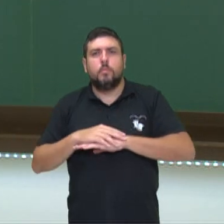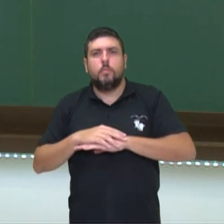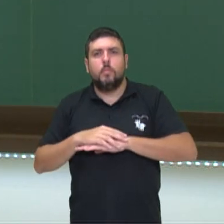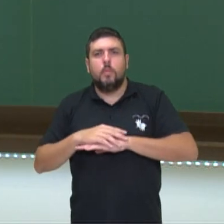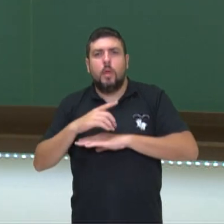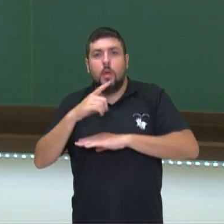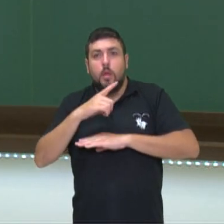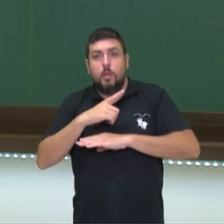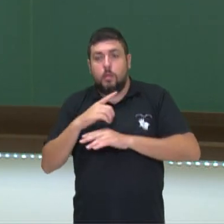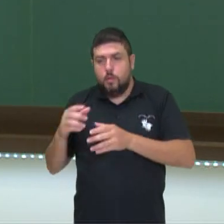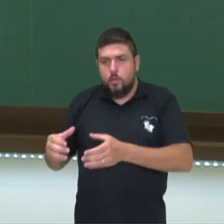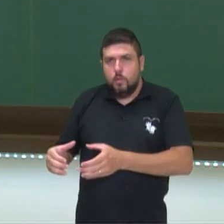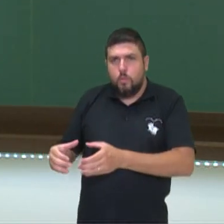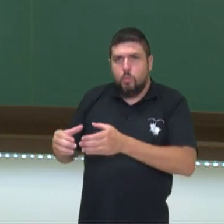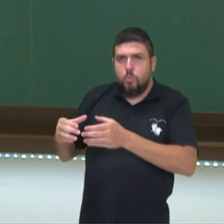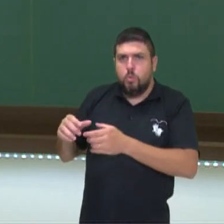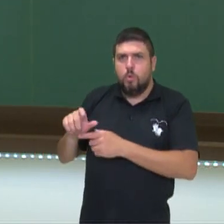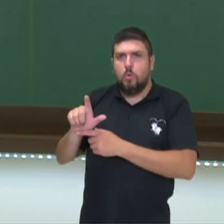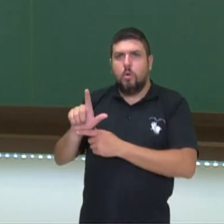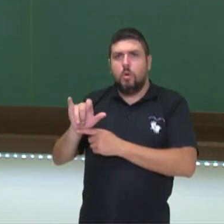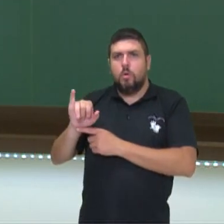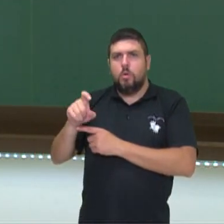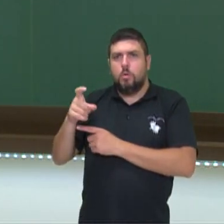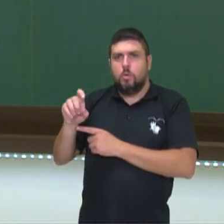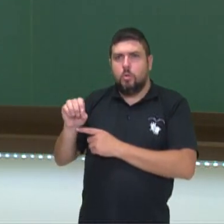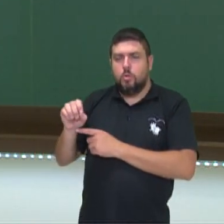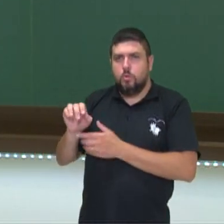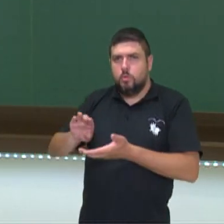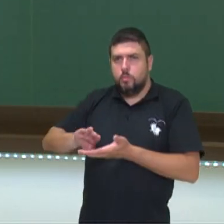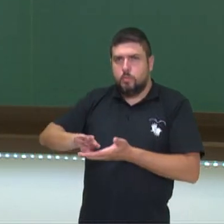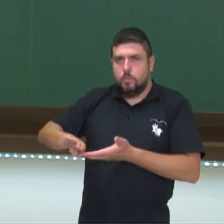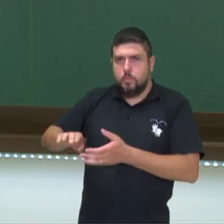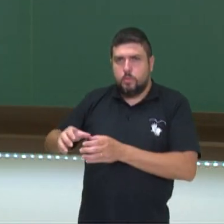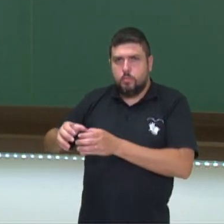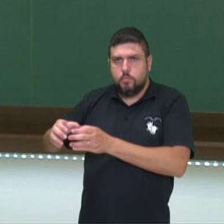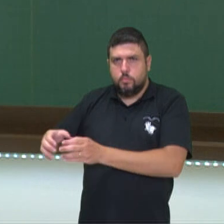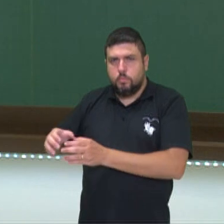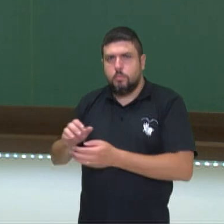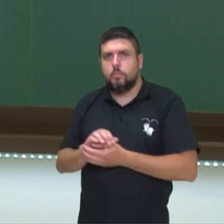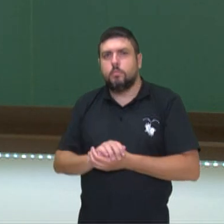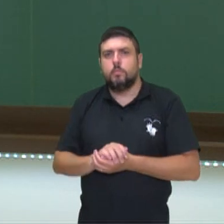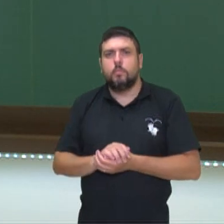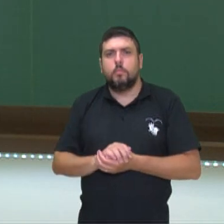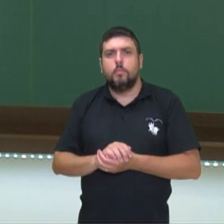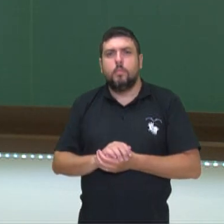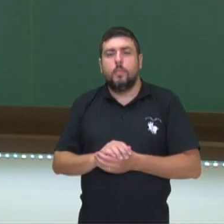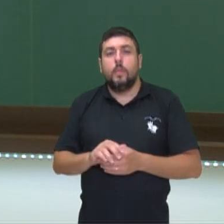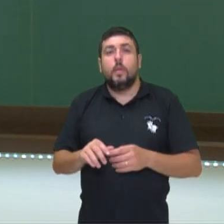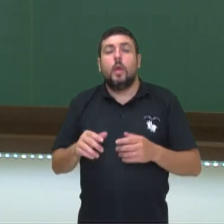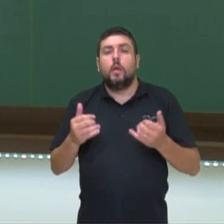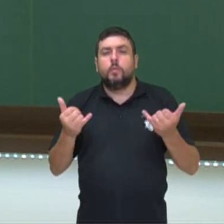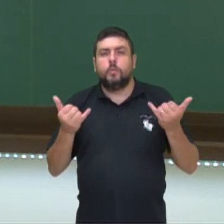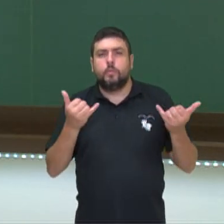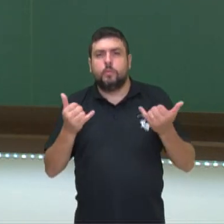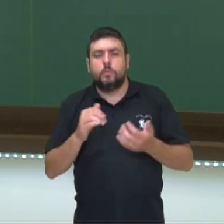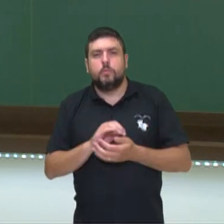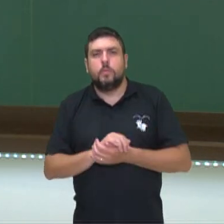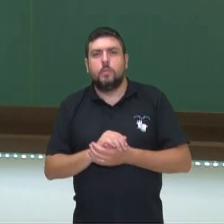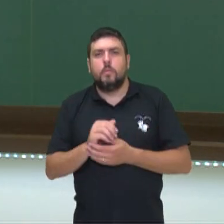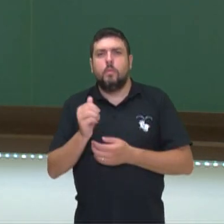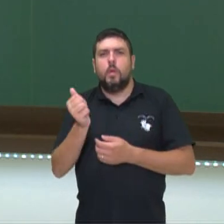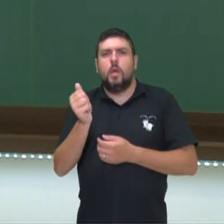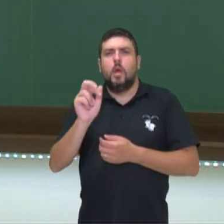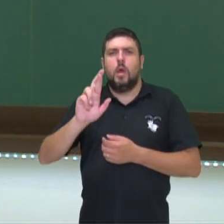lixeirinho separado, tudo isso nós temos que ler. E agora nós temos a informação, a circulação de ar